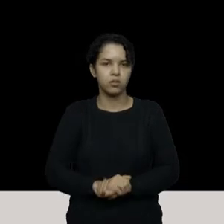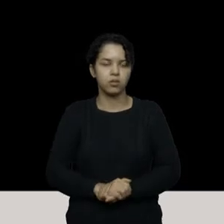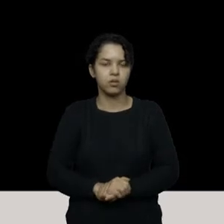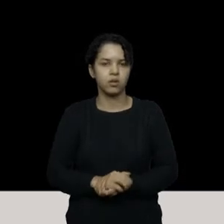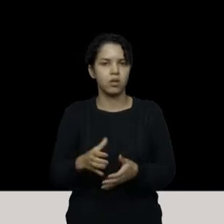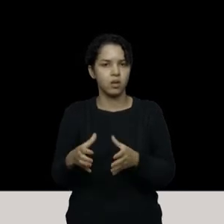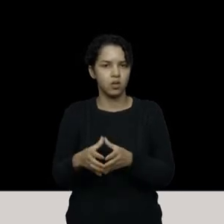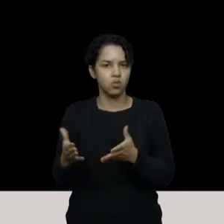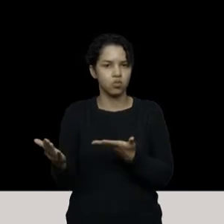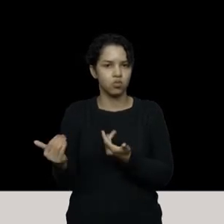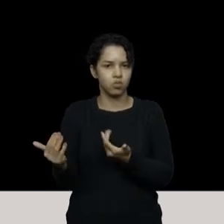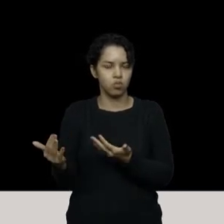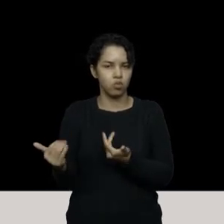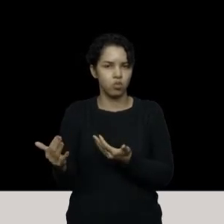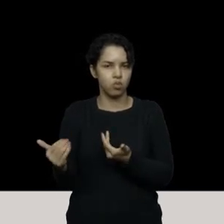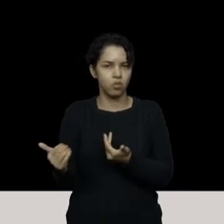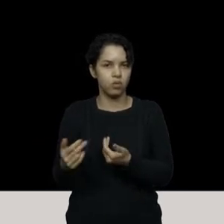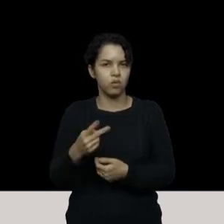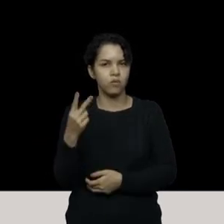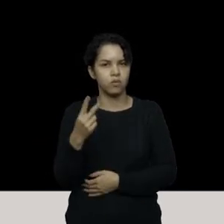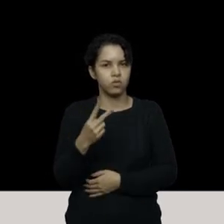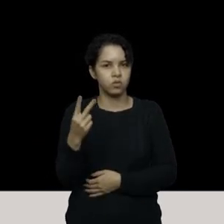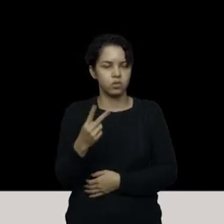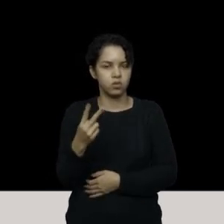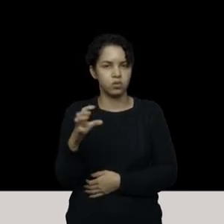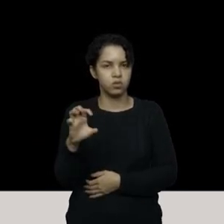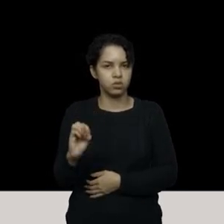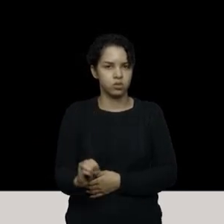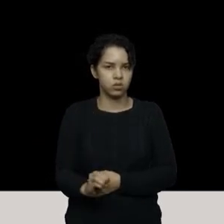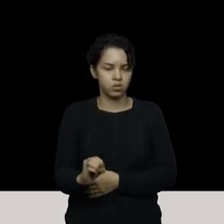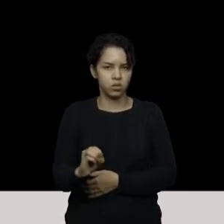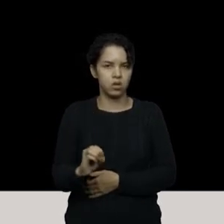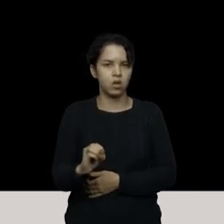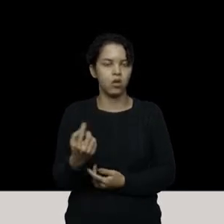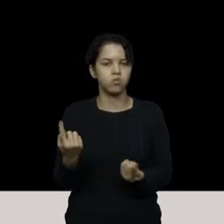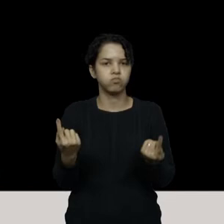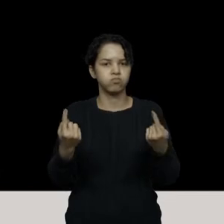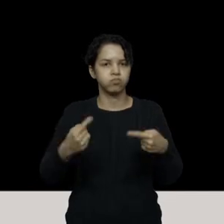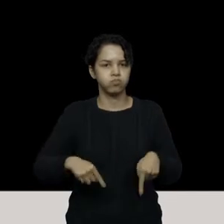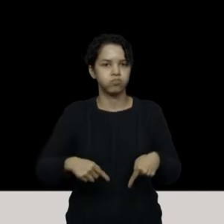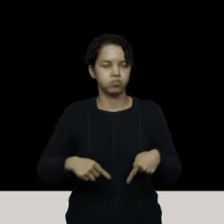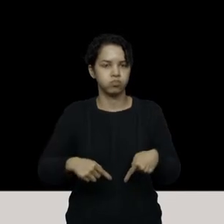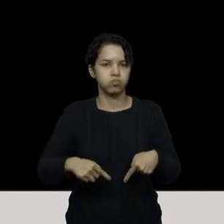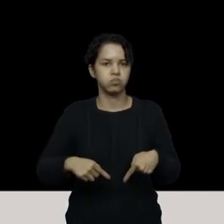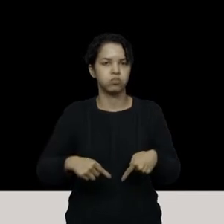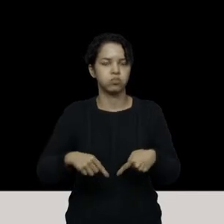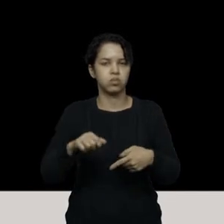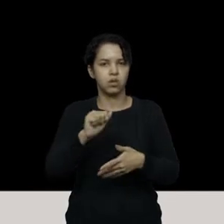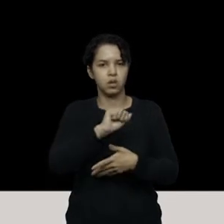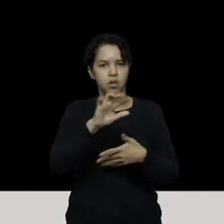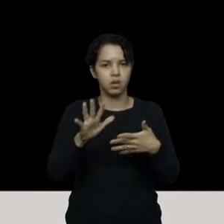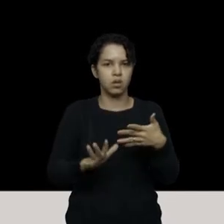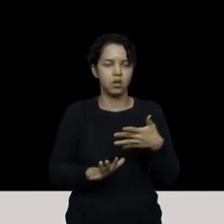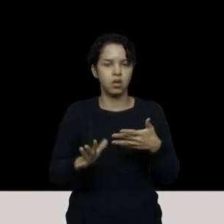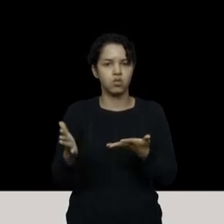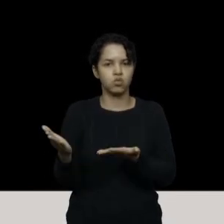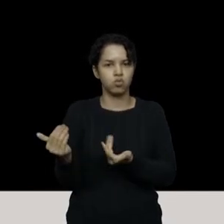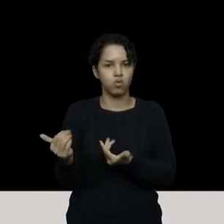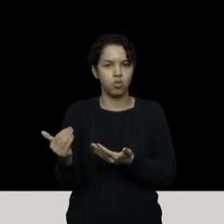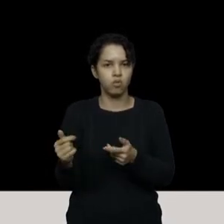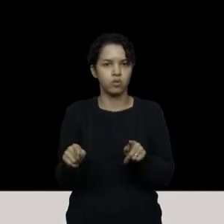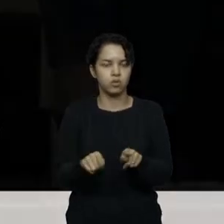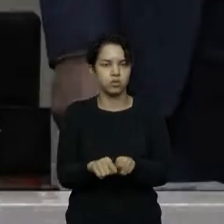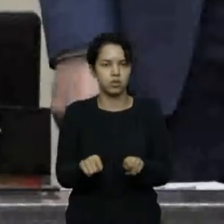Júlio no 20º campeonato sul-americano sub-21 juvenildo e cadete de